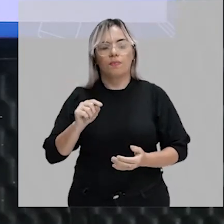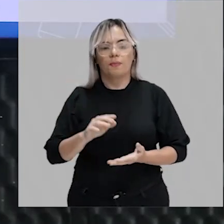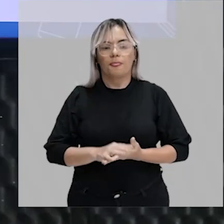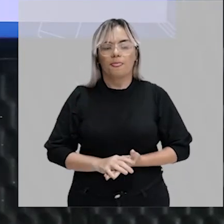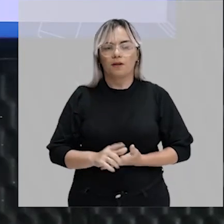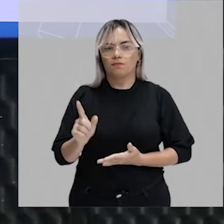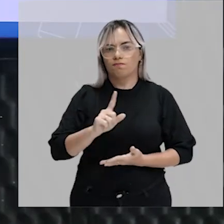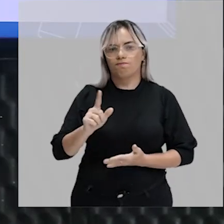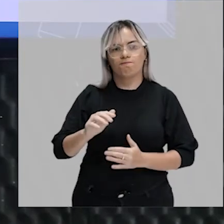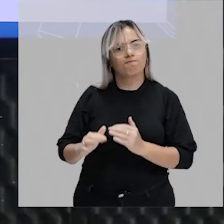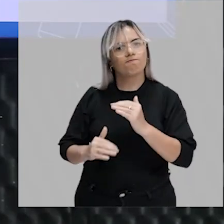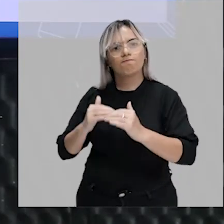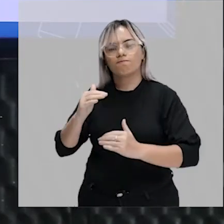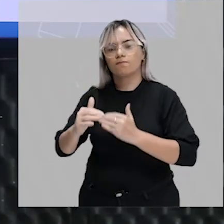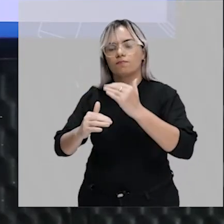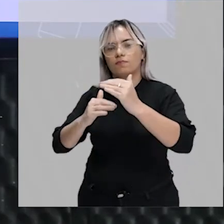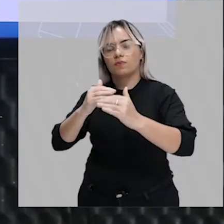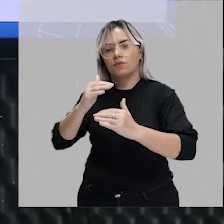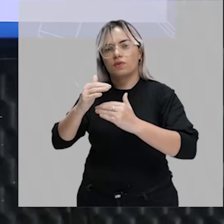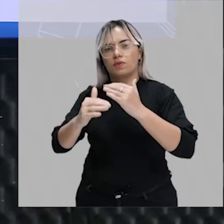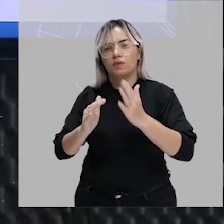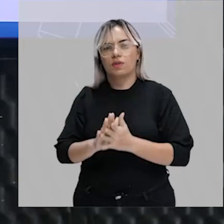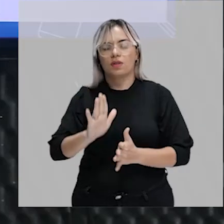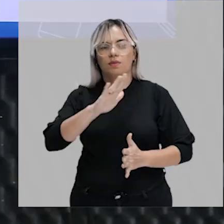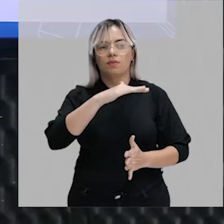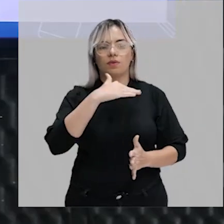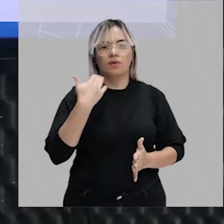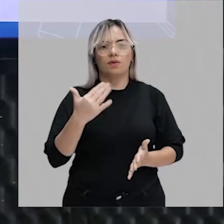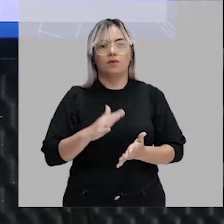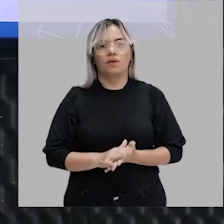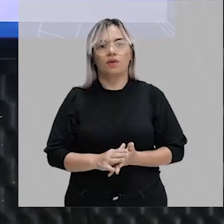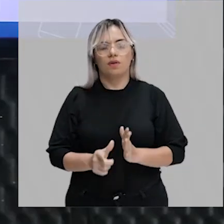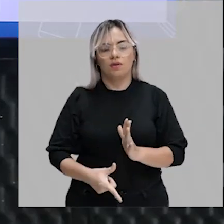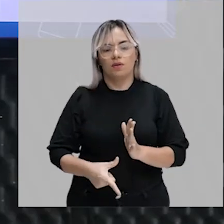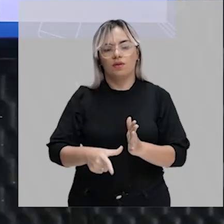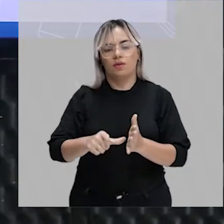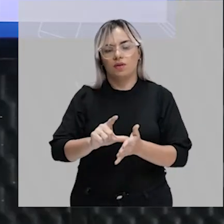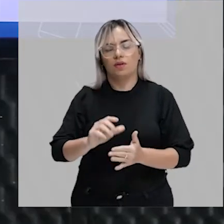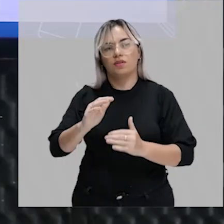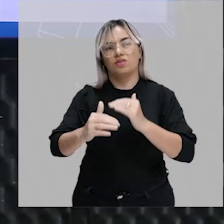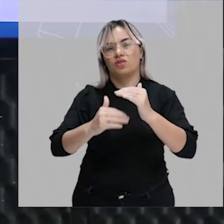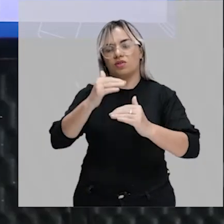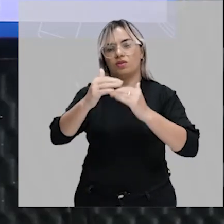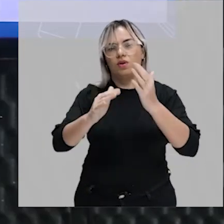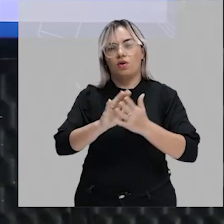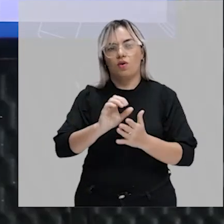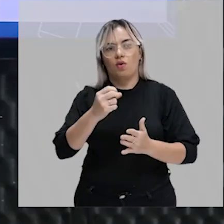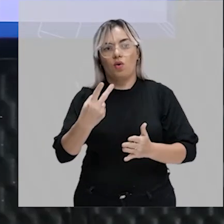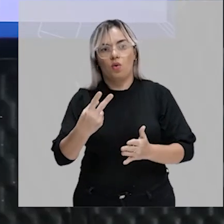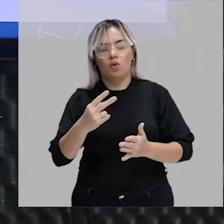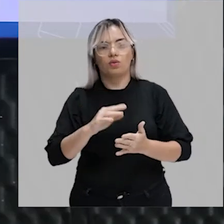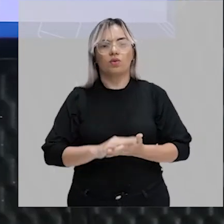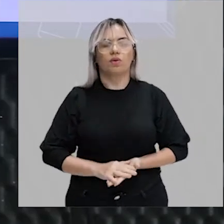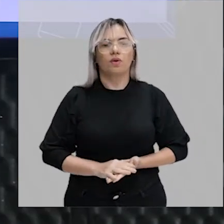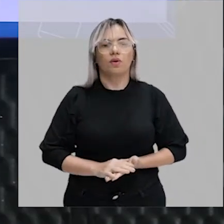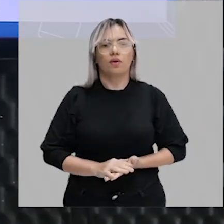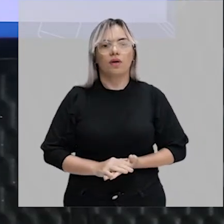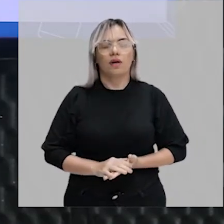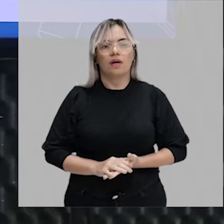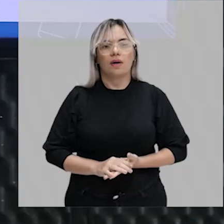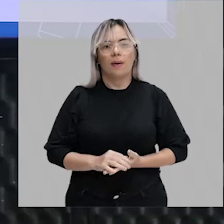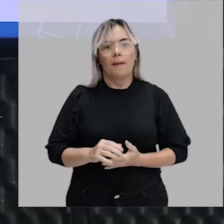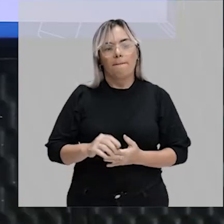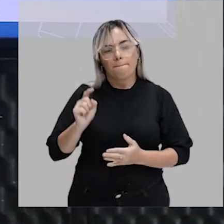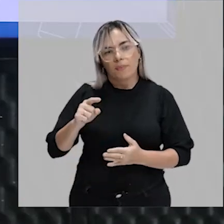não vai se desenvolver. Ele vai morrer antes de se desenvolver. Ou então, se por acaso